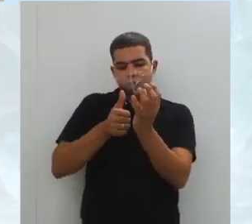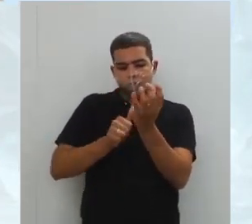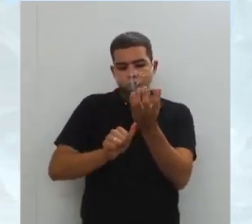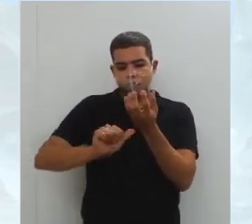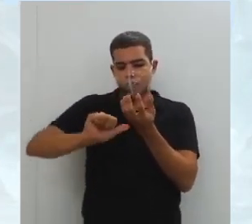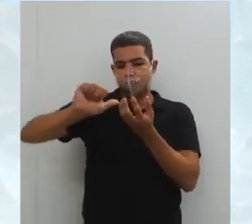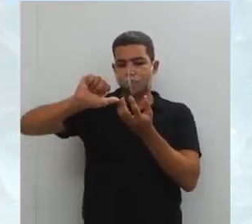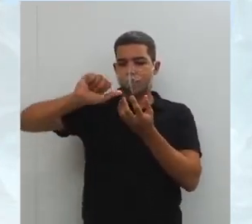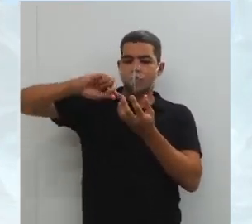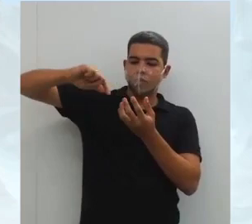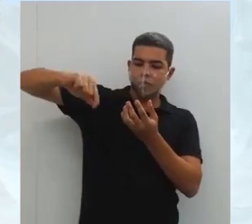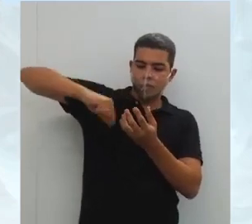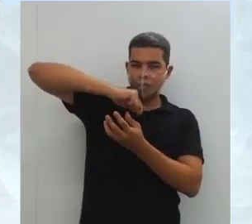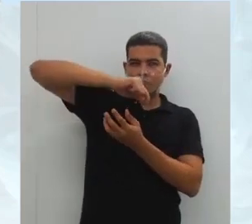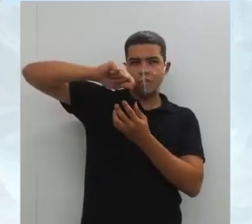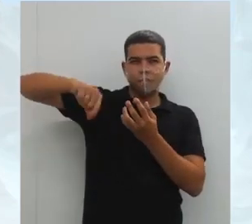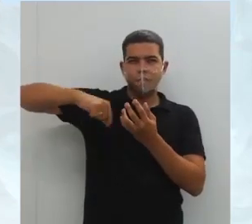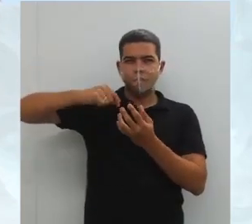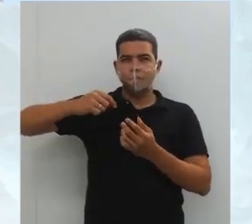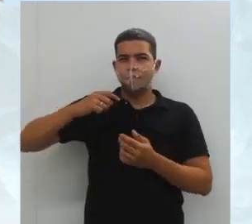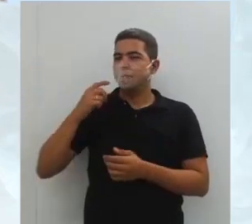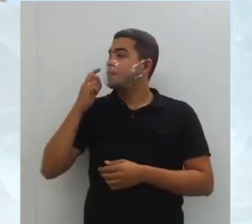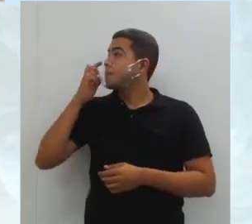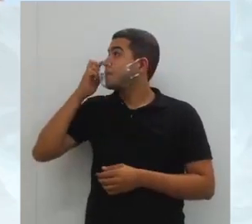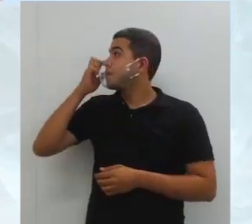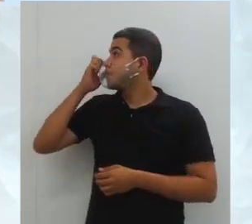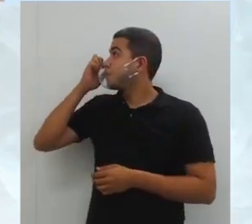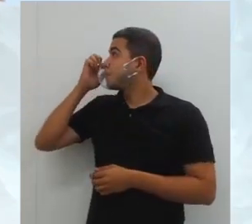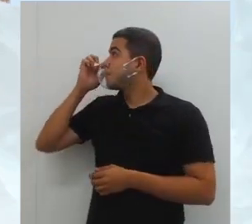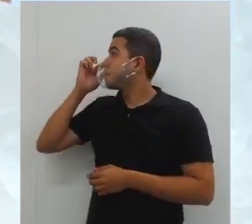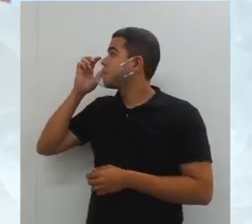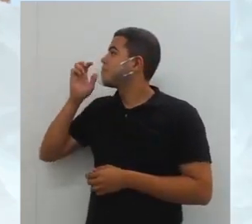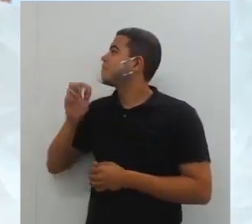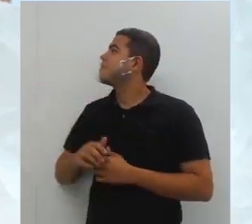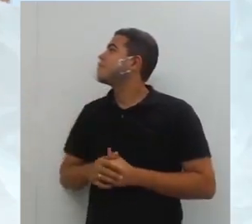Tá? Depois a gente vai dar o arremate final.